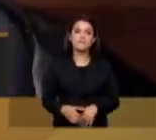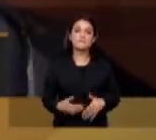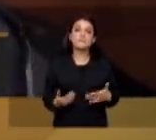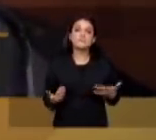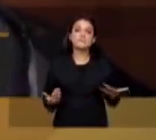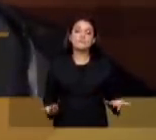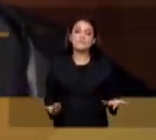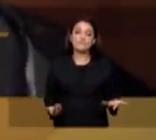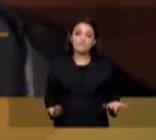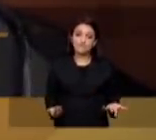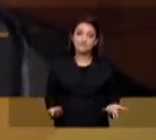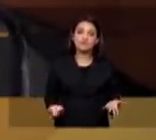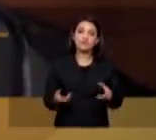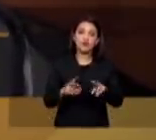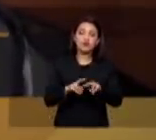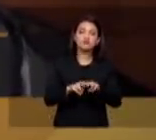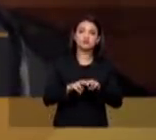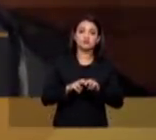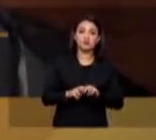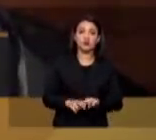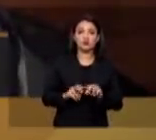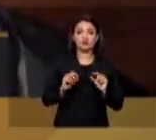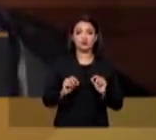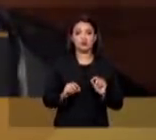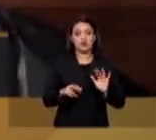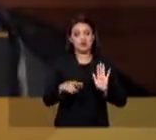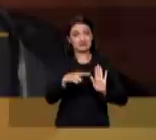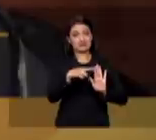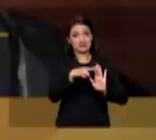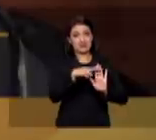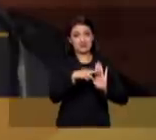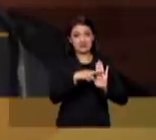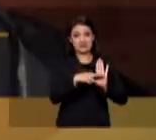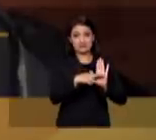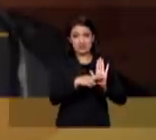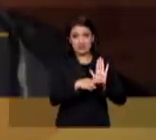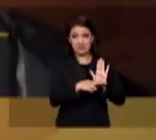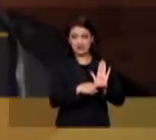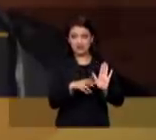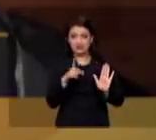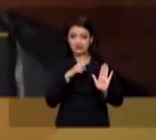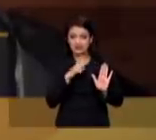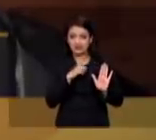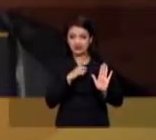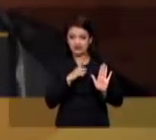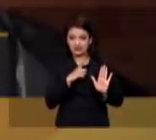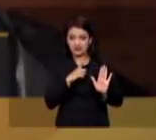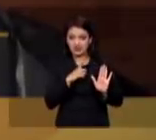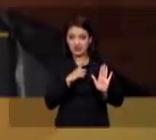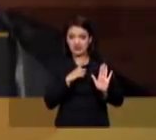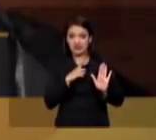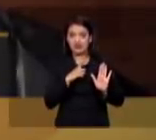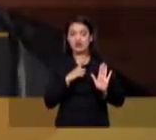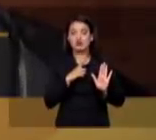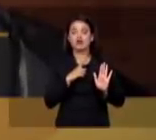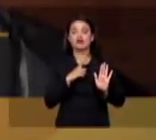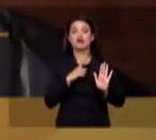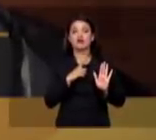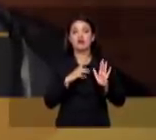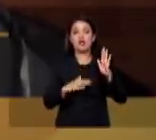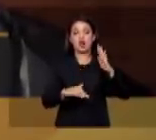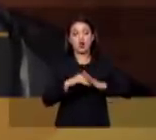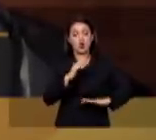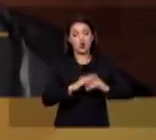daí, da decisão monocrática que declarou incompetência da 13ª Vara Federal de Curitiba para julgar o ex-presidente Lula.